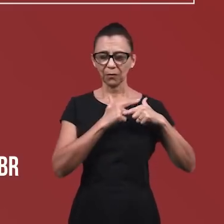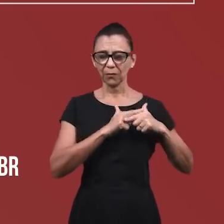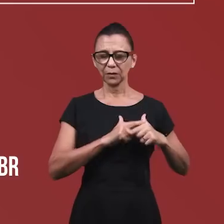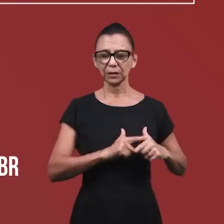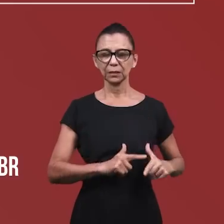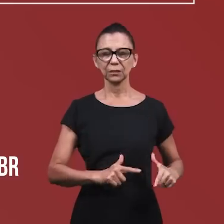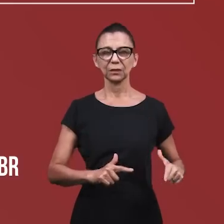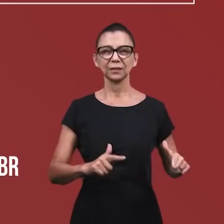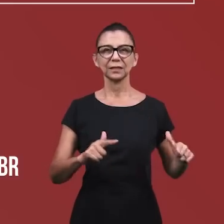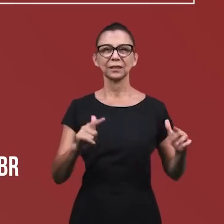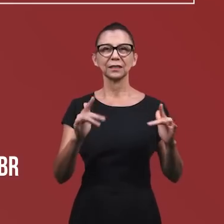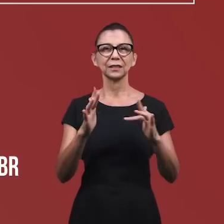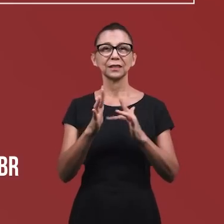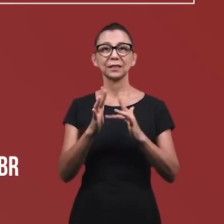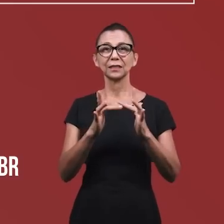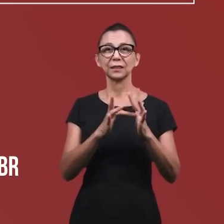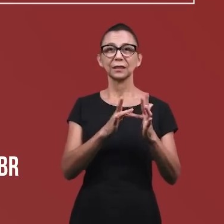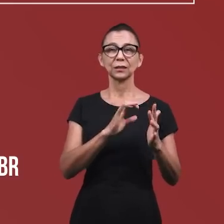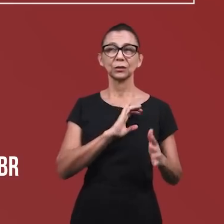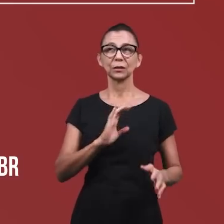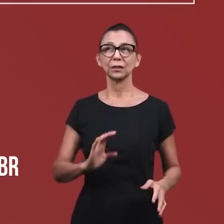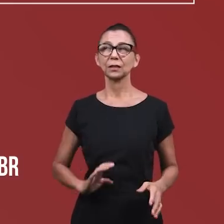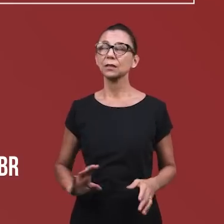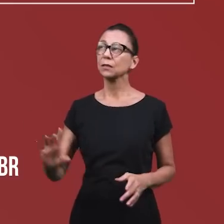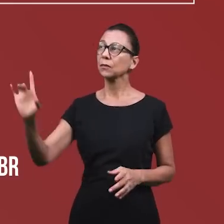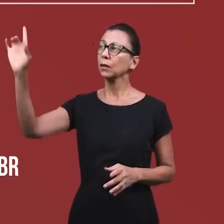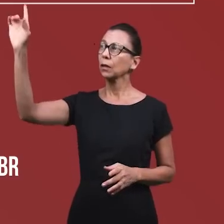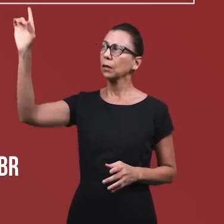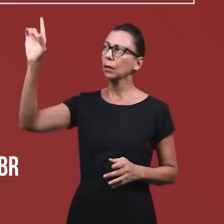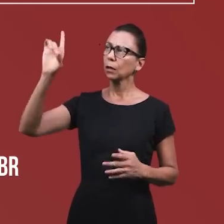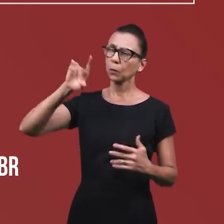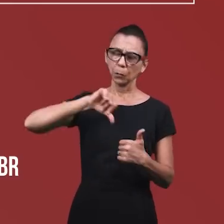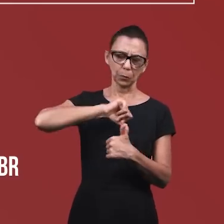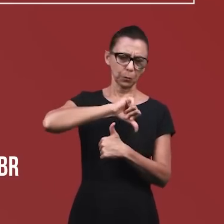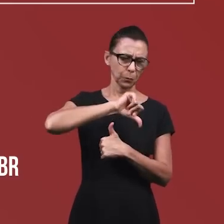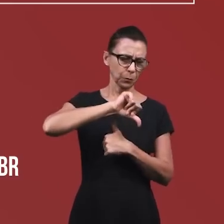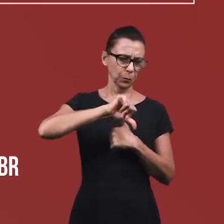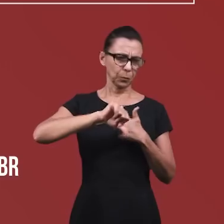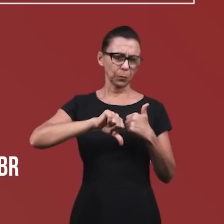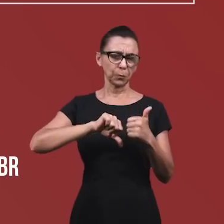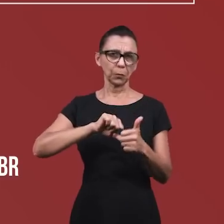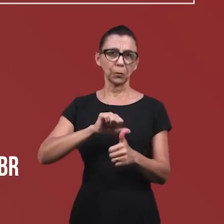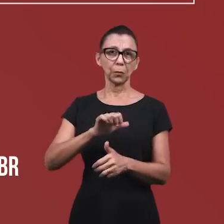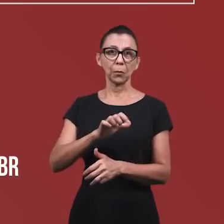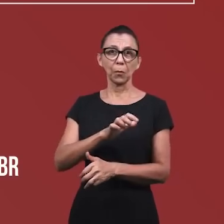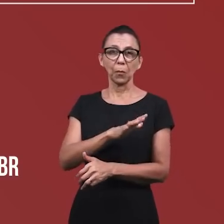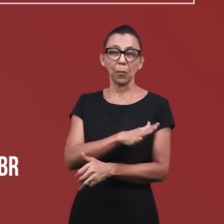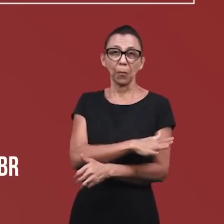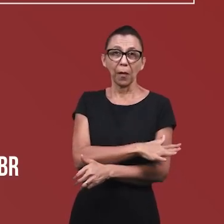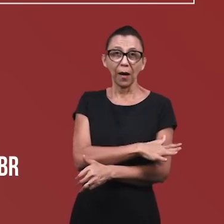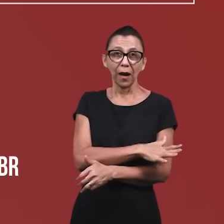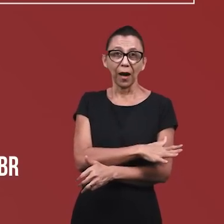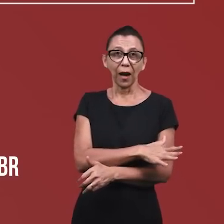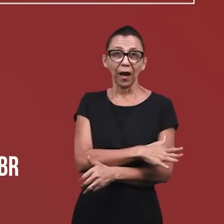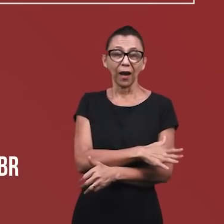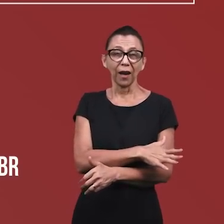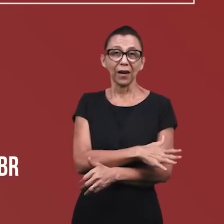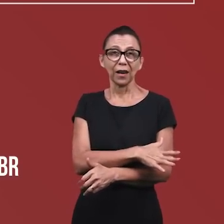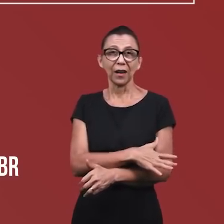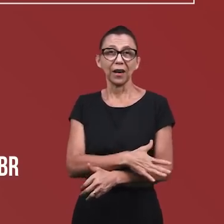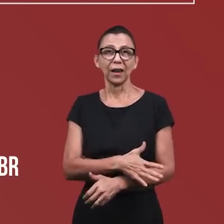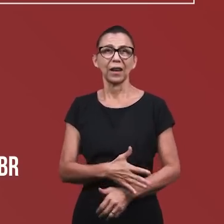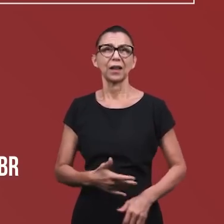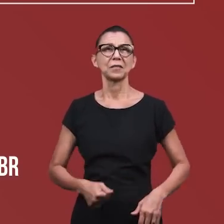vazia, Jesus Cristo transformou. Não tinha